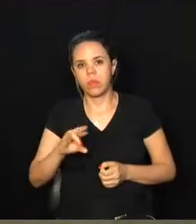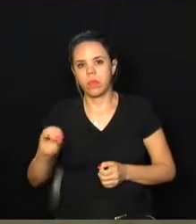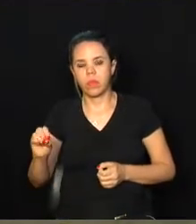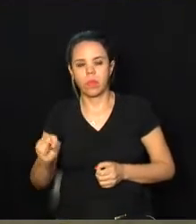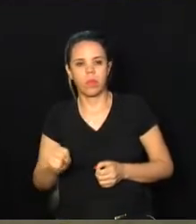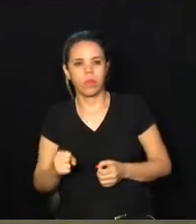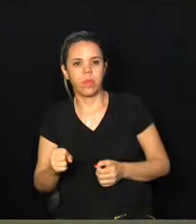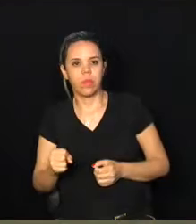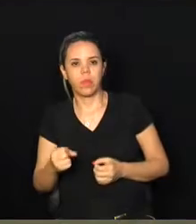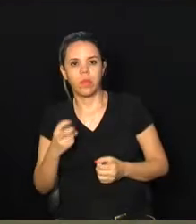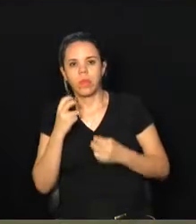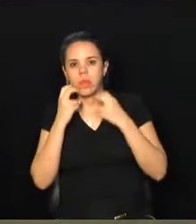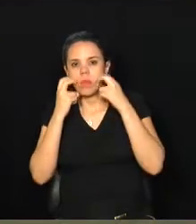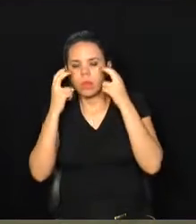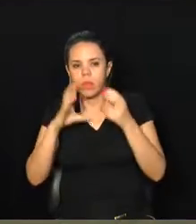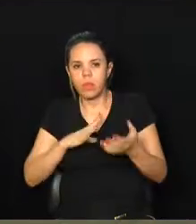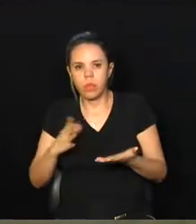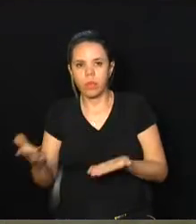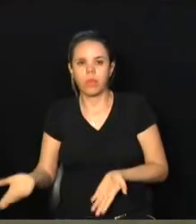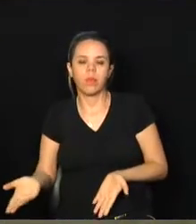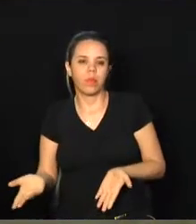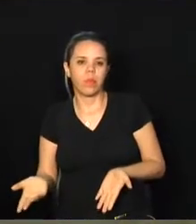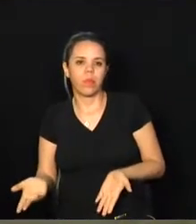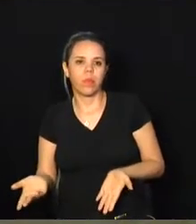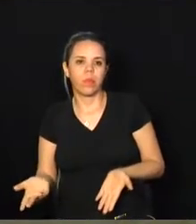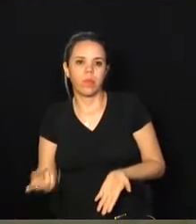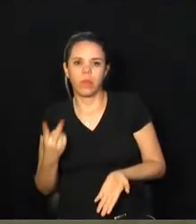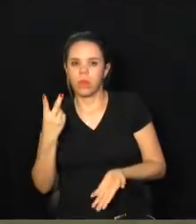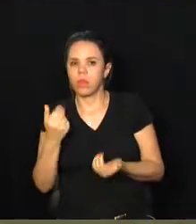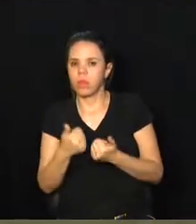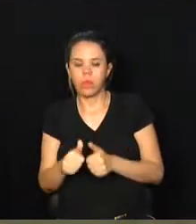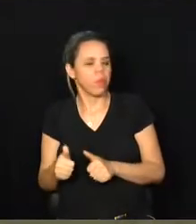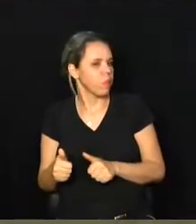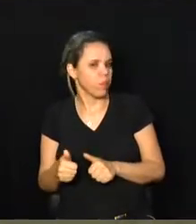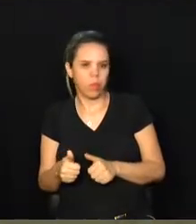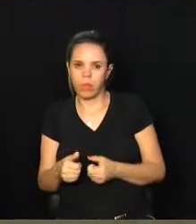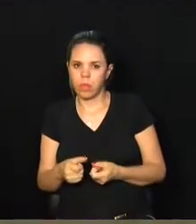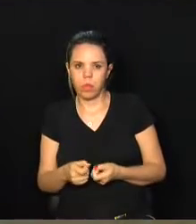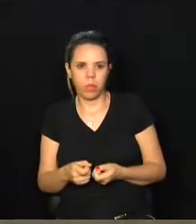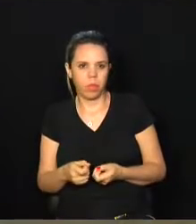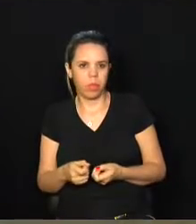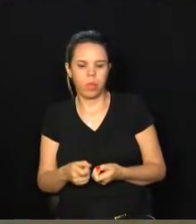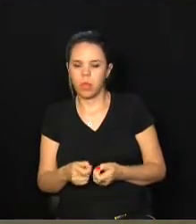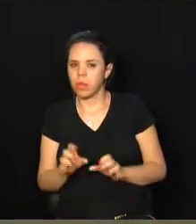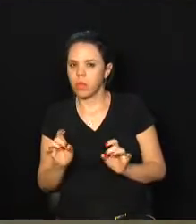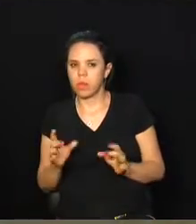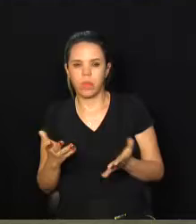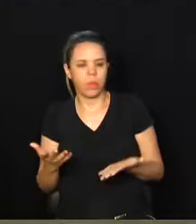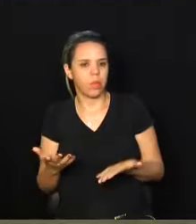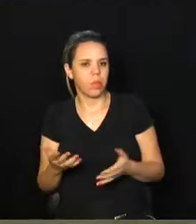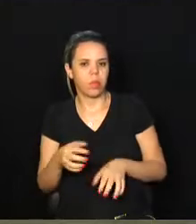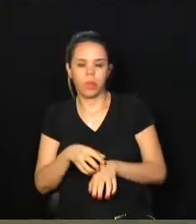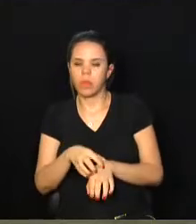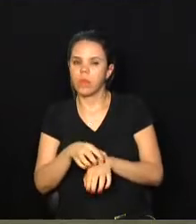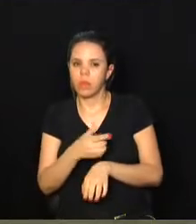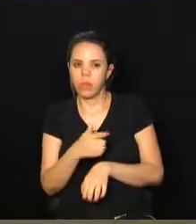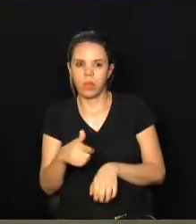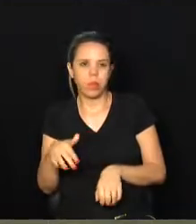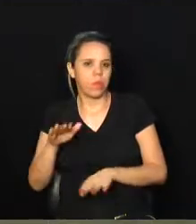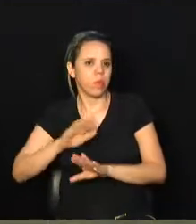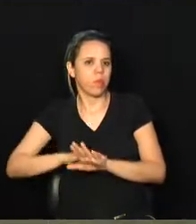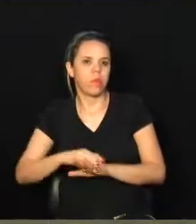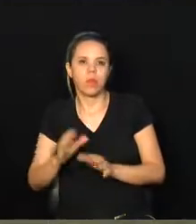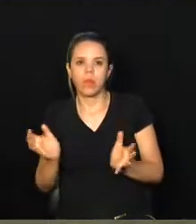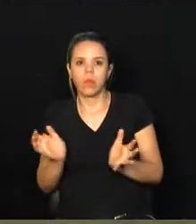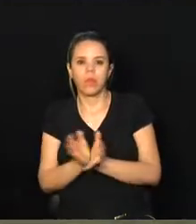Aquilo é uma vergonha para a cidade. Não passa 2 ônibus desses executivos, não passa, um assim não passa ali atrás do clubinho